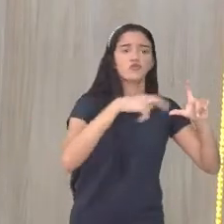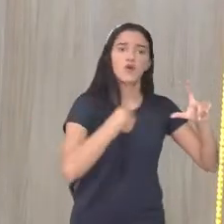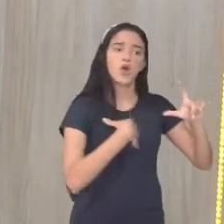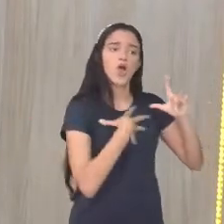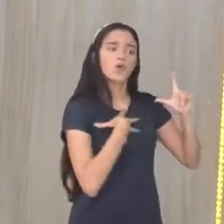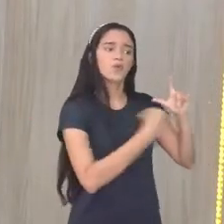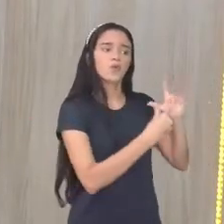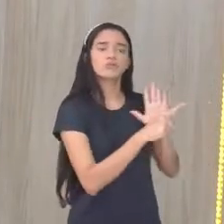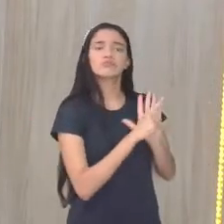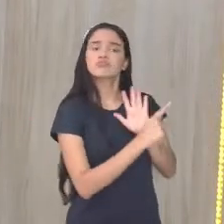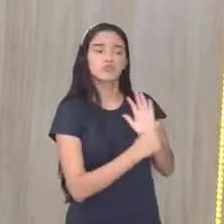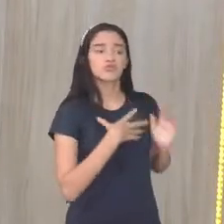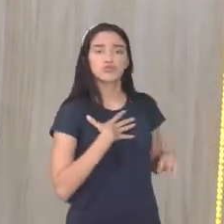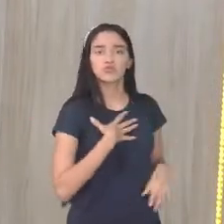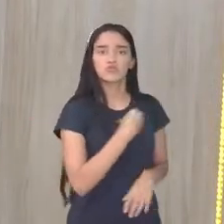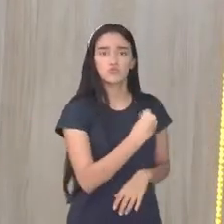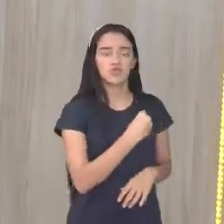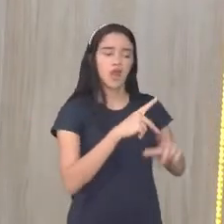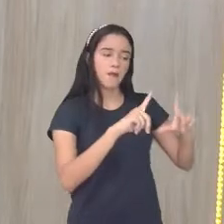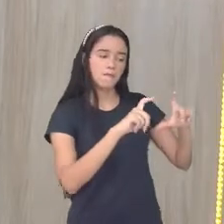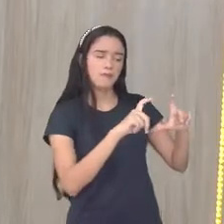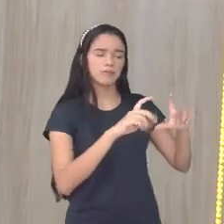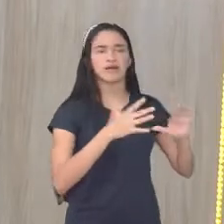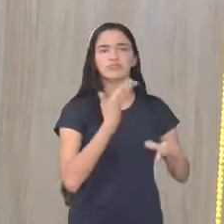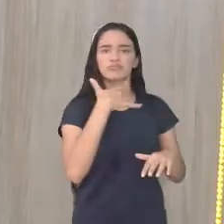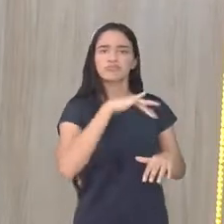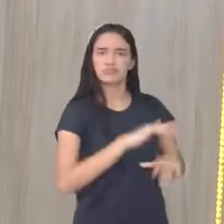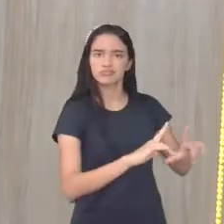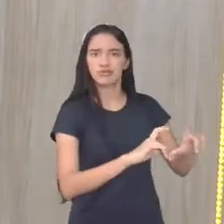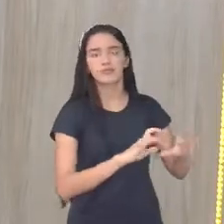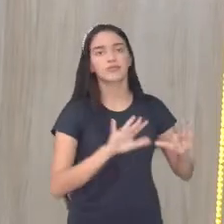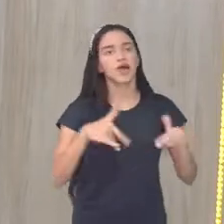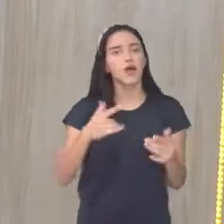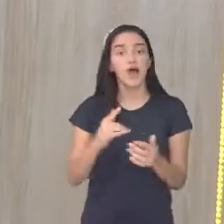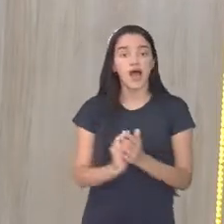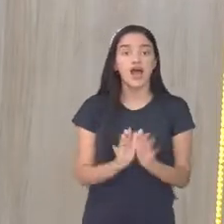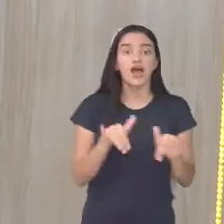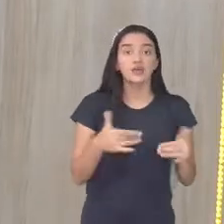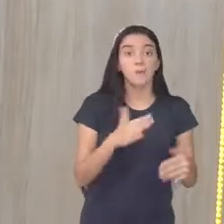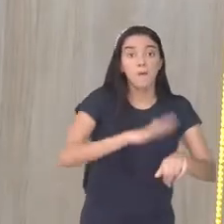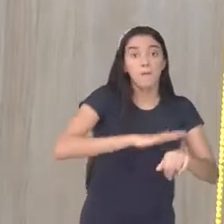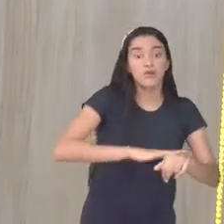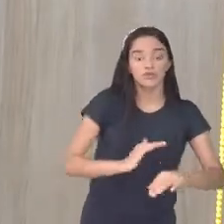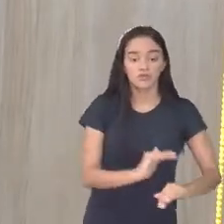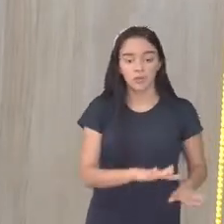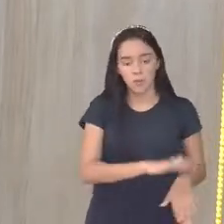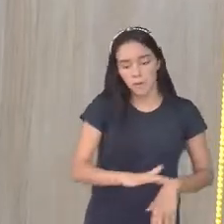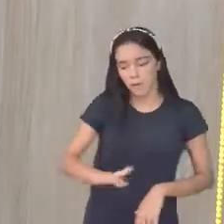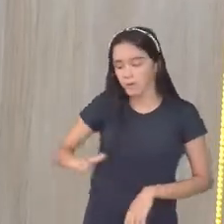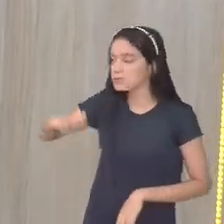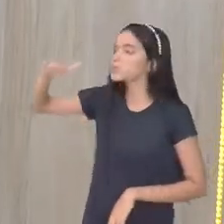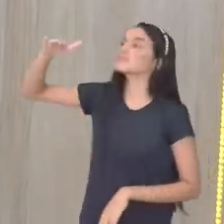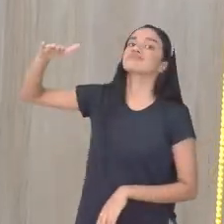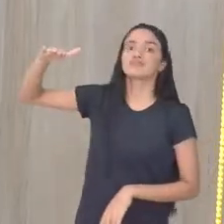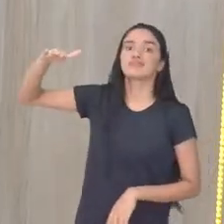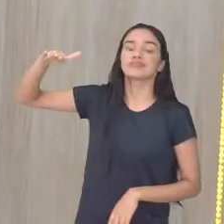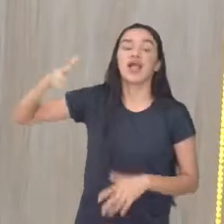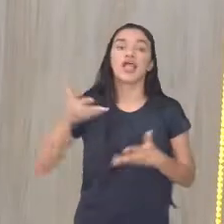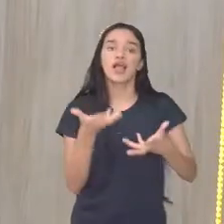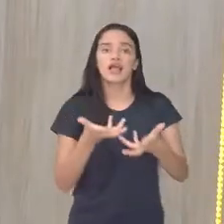mais natural possível, né? Então eles estudavam a luz, o claro escuro, as sombras, para que a